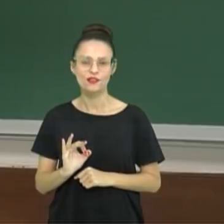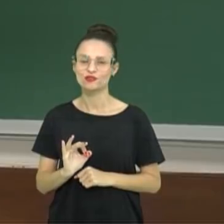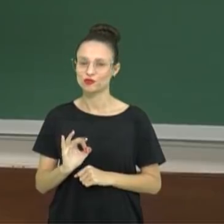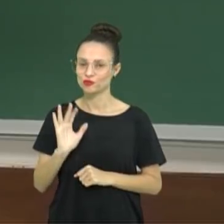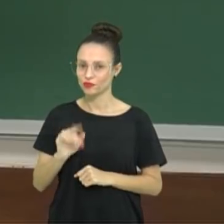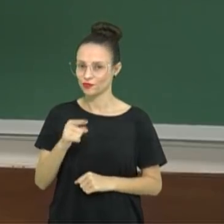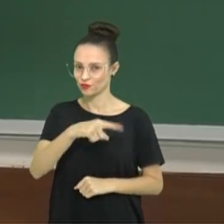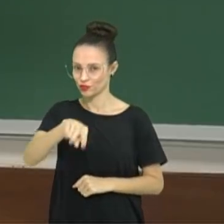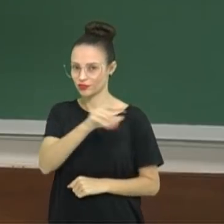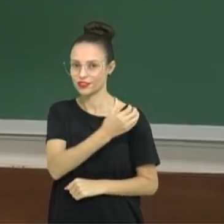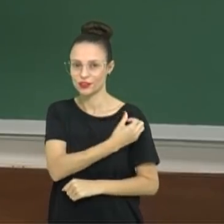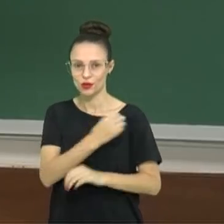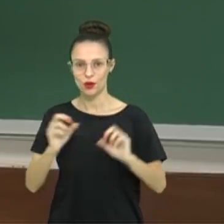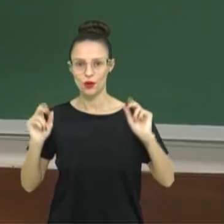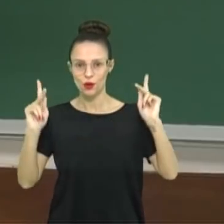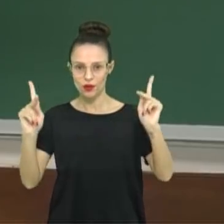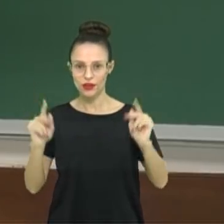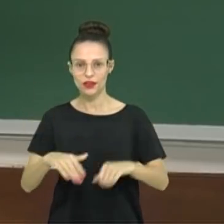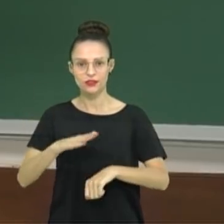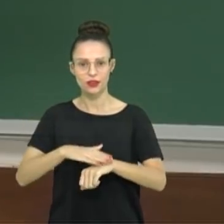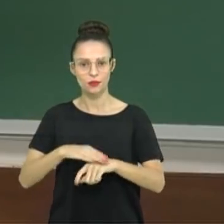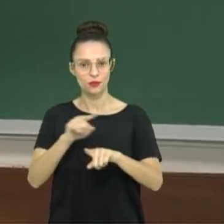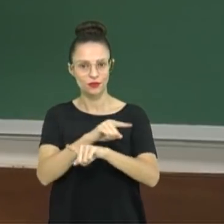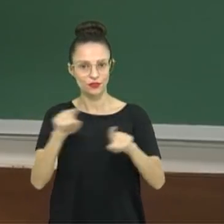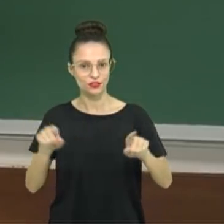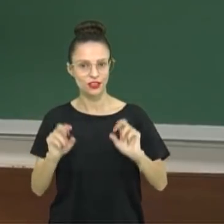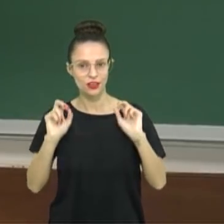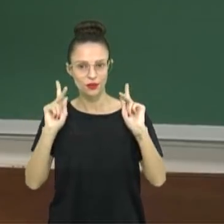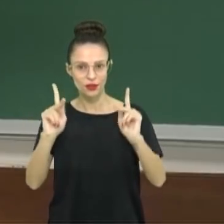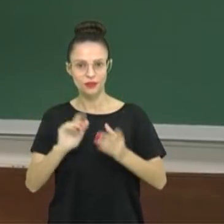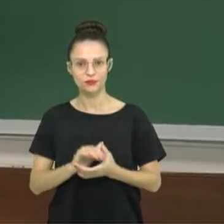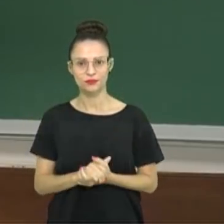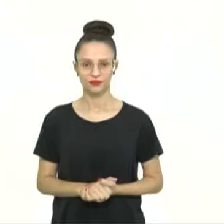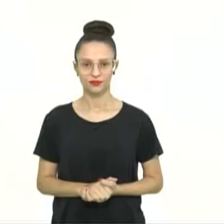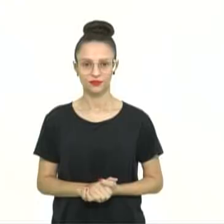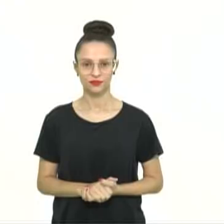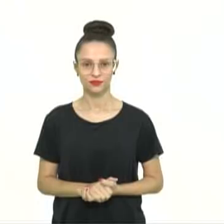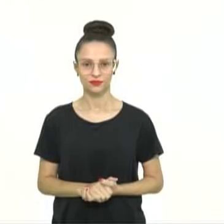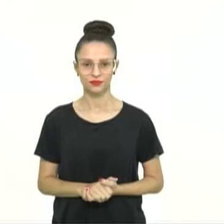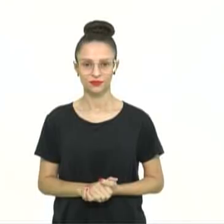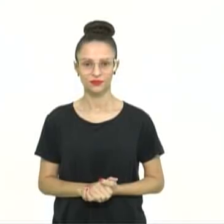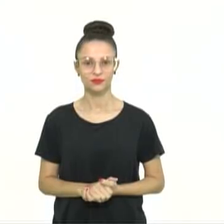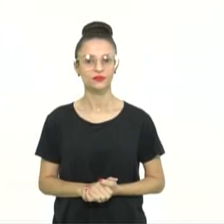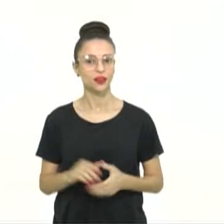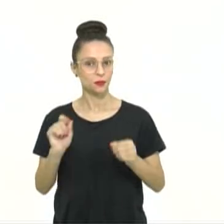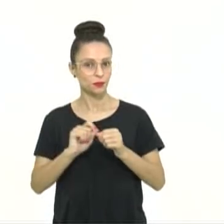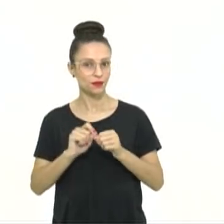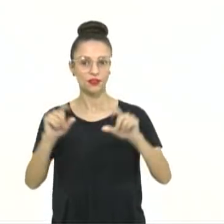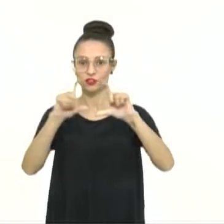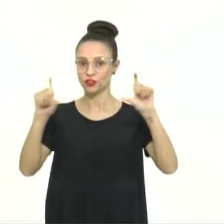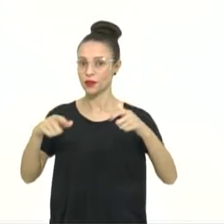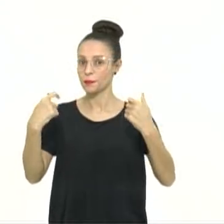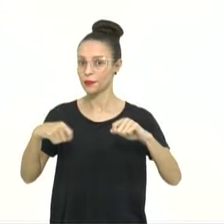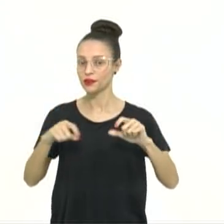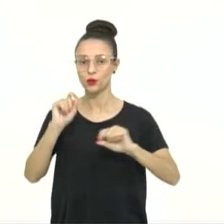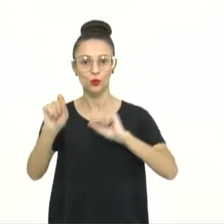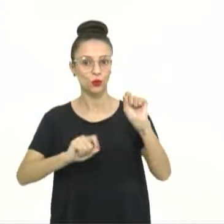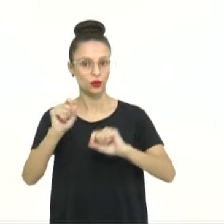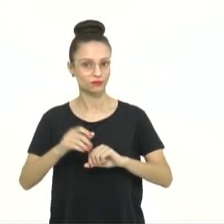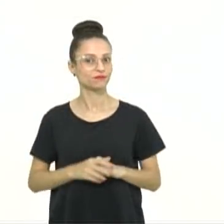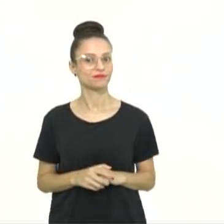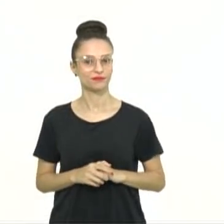no 6º ano, ok, pessoal? Um tempinho para você, tá bom? Para se fazer uma tirinha, você precisa